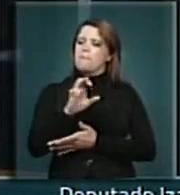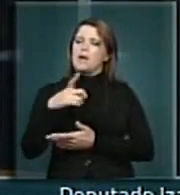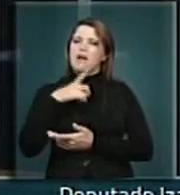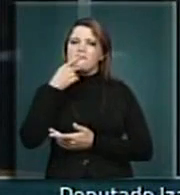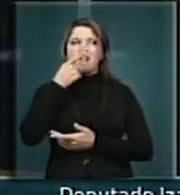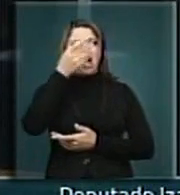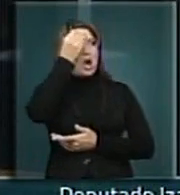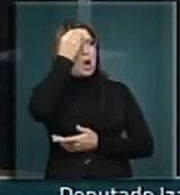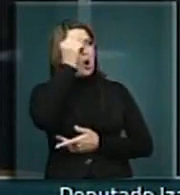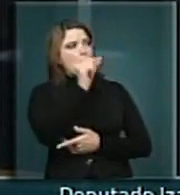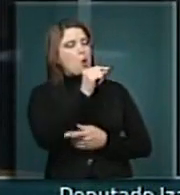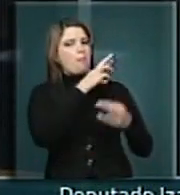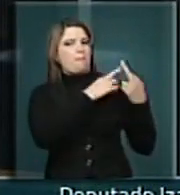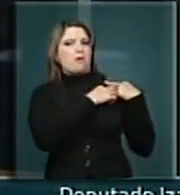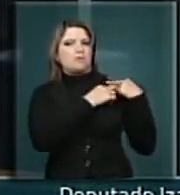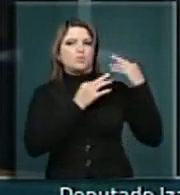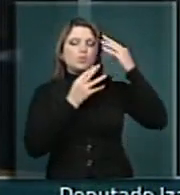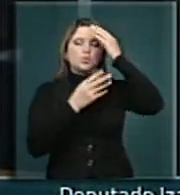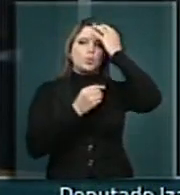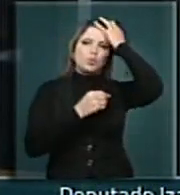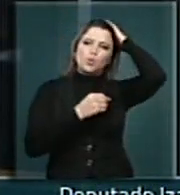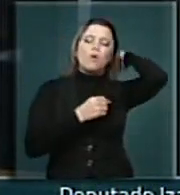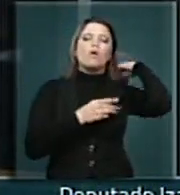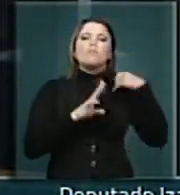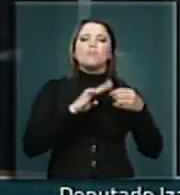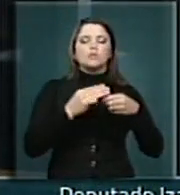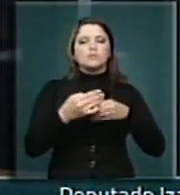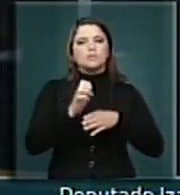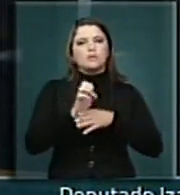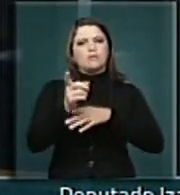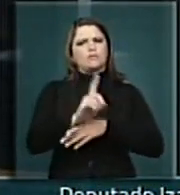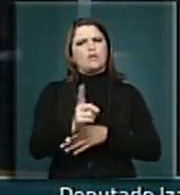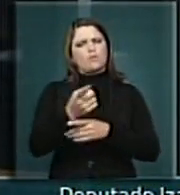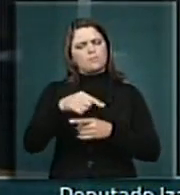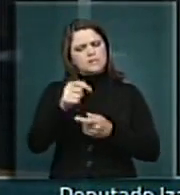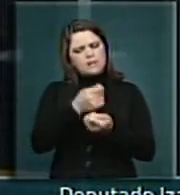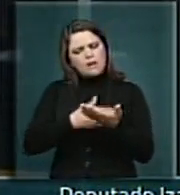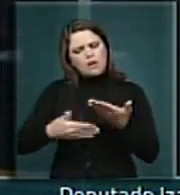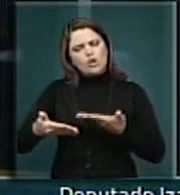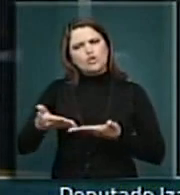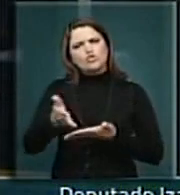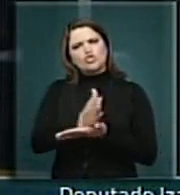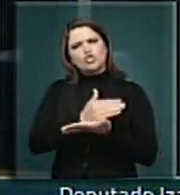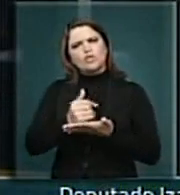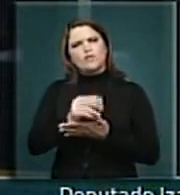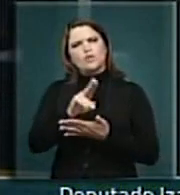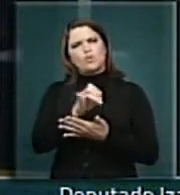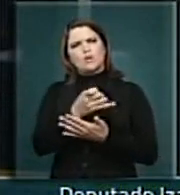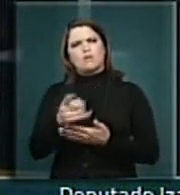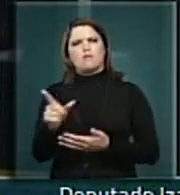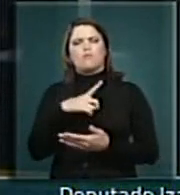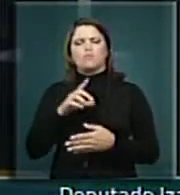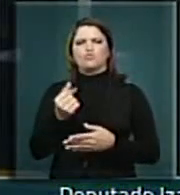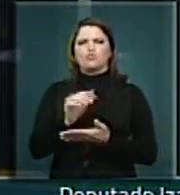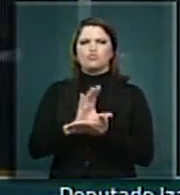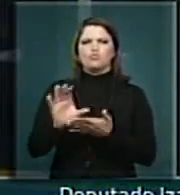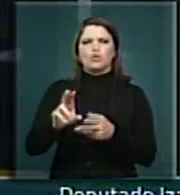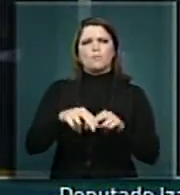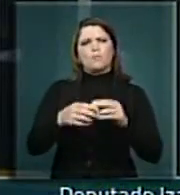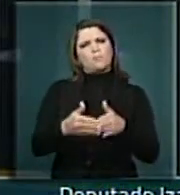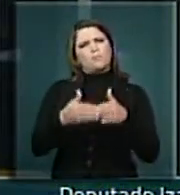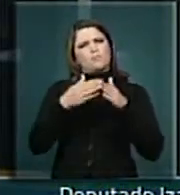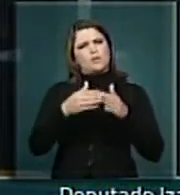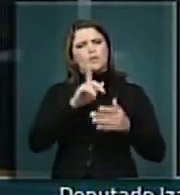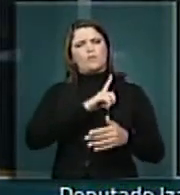culpa, jogar a responsabilidade para os municípios e estados. Nós temos que compartilhar com a União esses recursos. Então eu quero aqui fazer um apelo